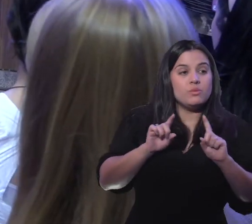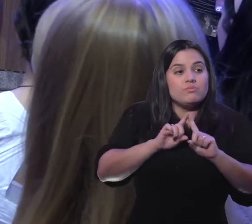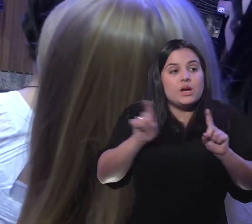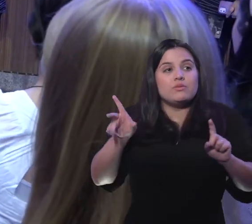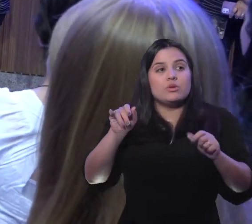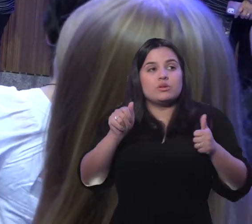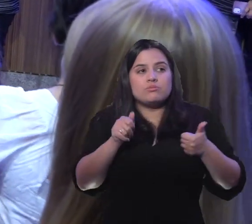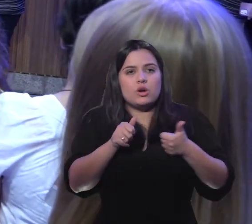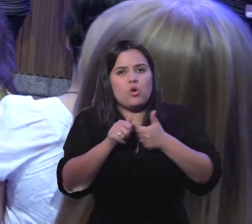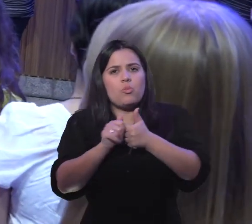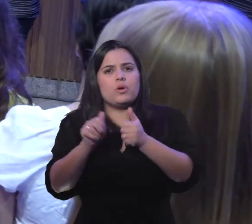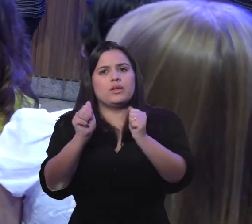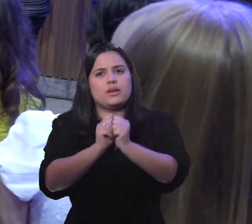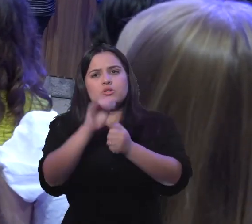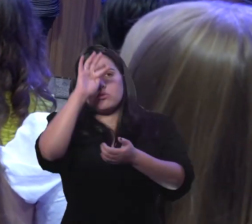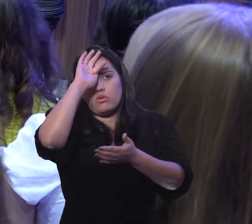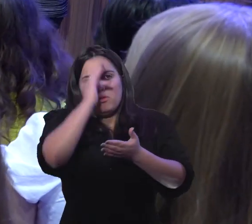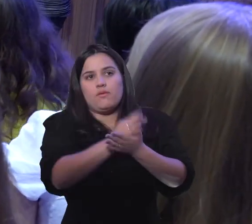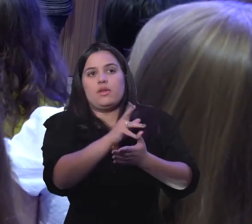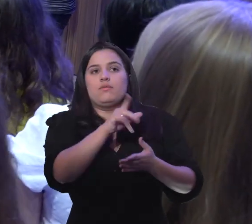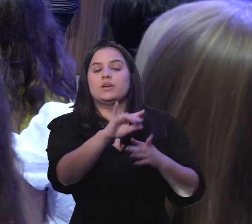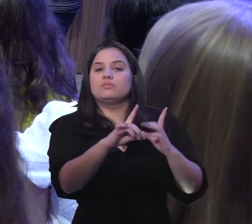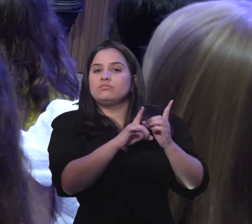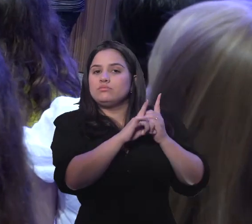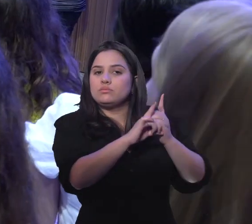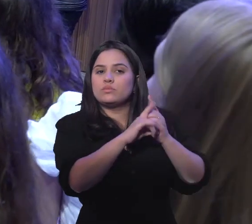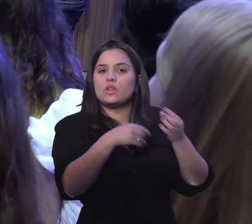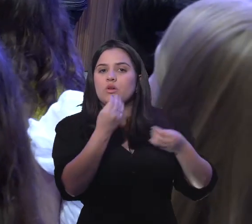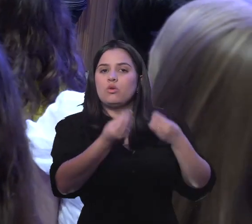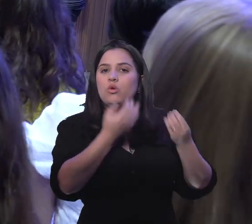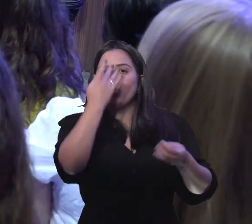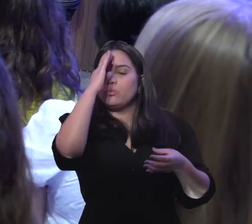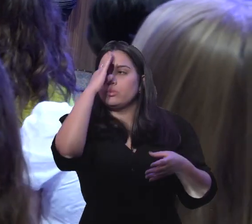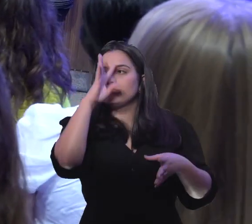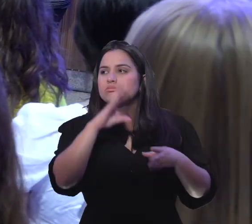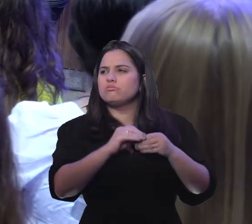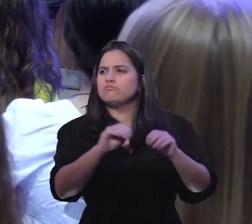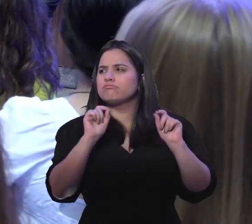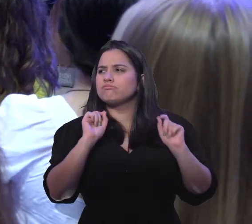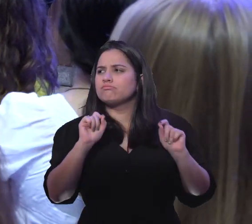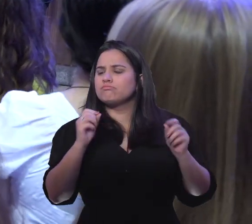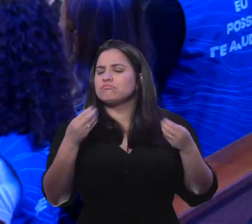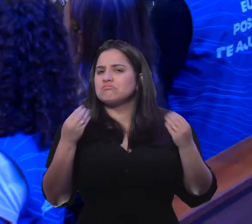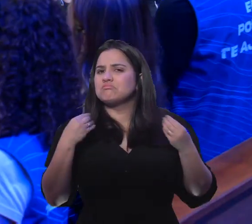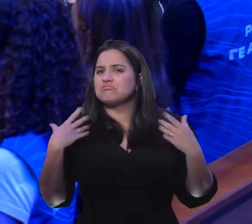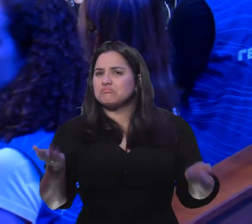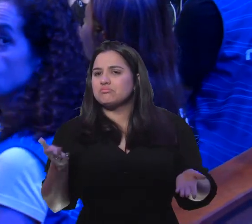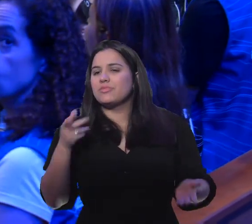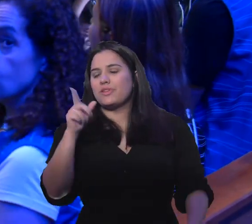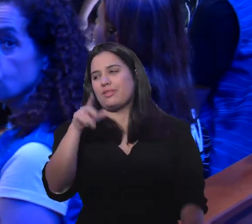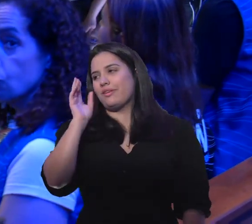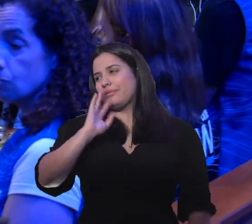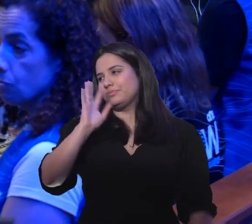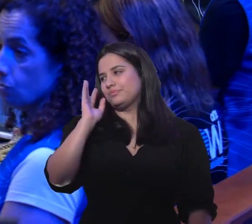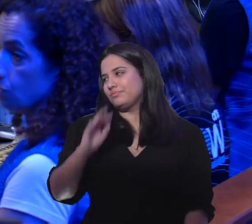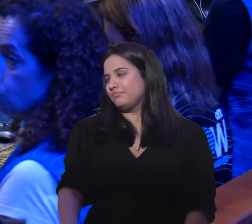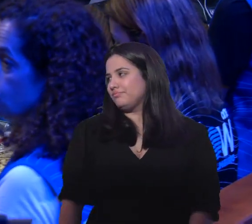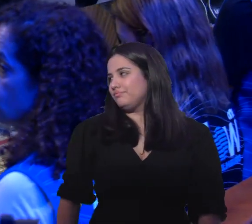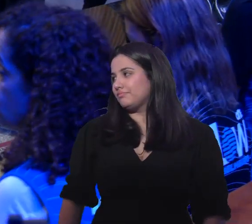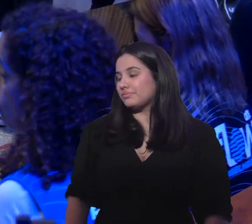fé, vai te discipular, vai te ajudar a entender como viver tudo isso que eu falei, que é muito massa com Jesus.